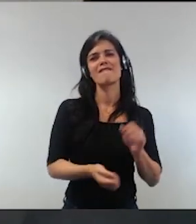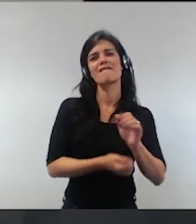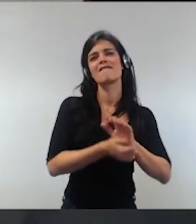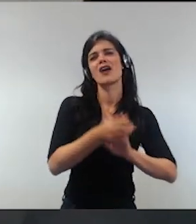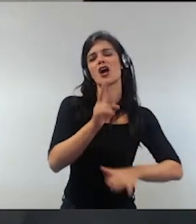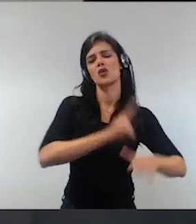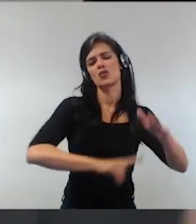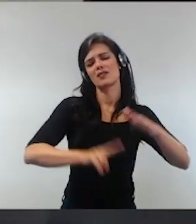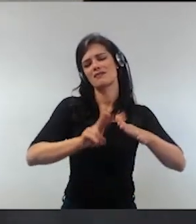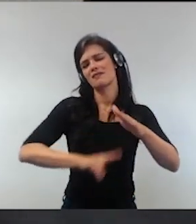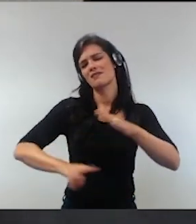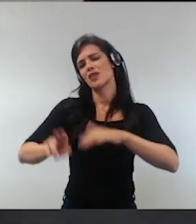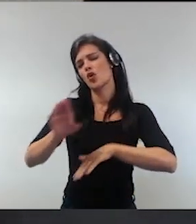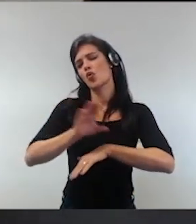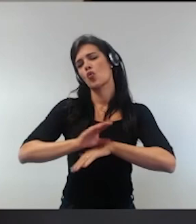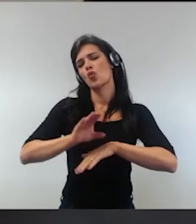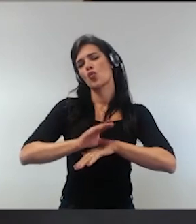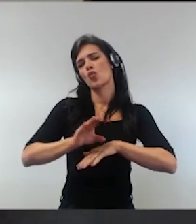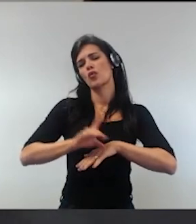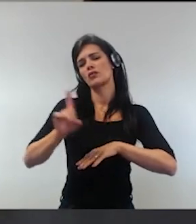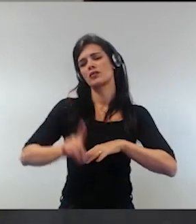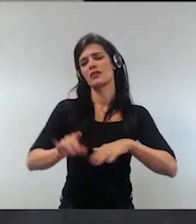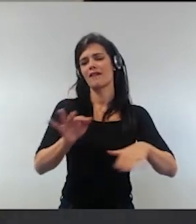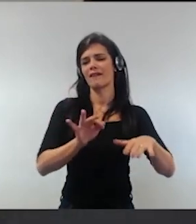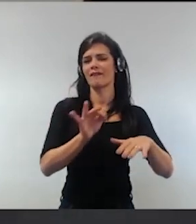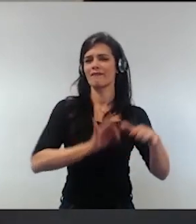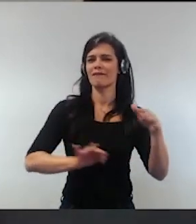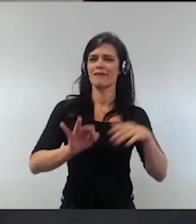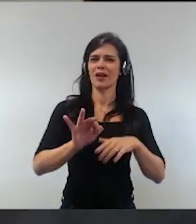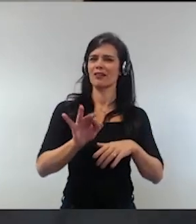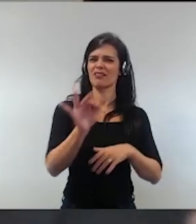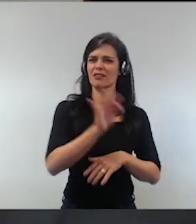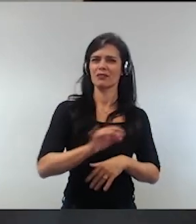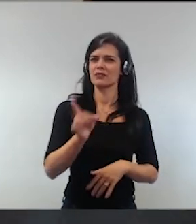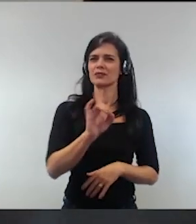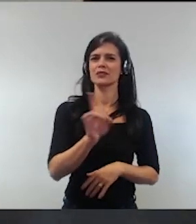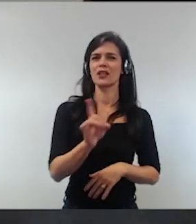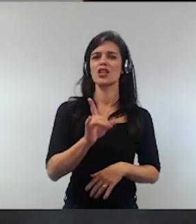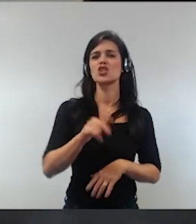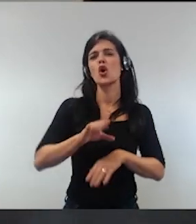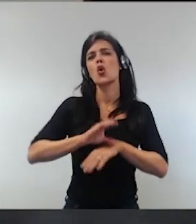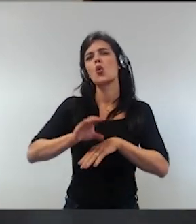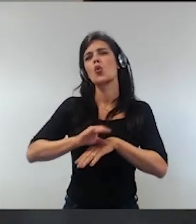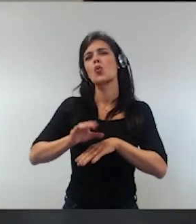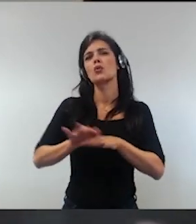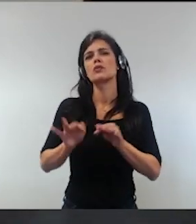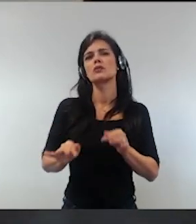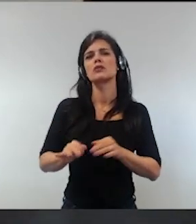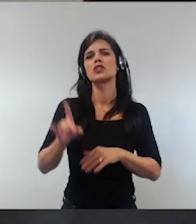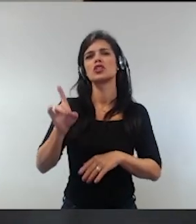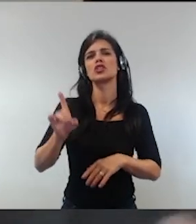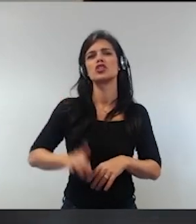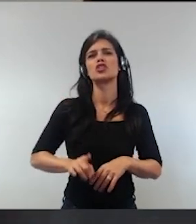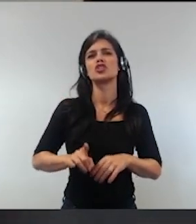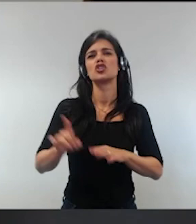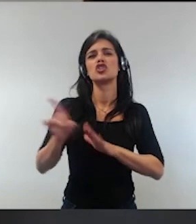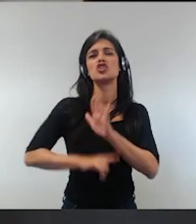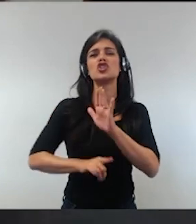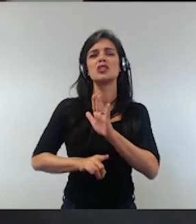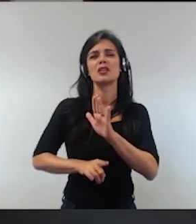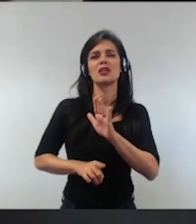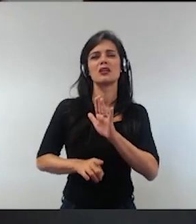direito, cursos de direito, faculdade nem se fala mais, cursos de direito que praticam um verdadeiro